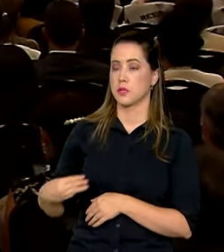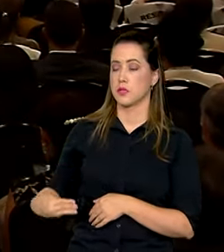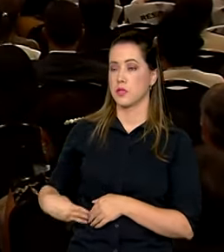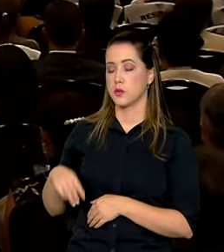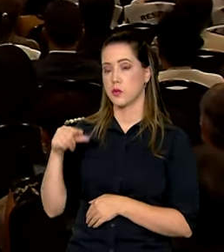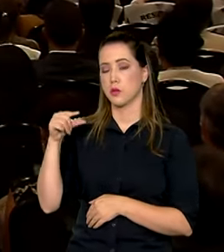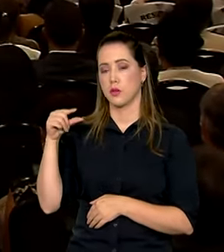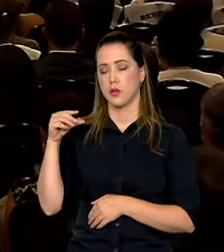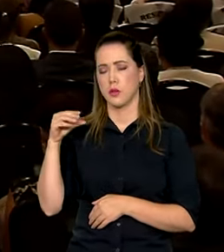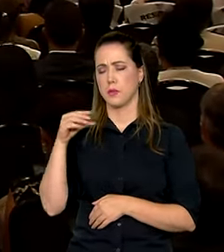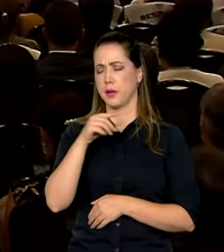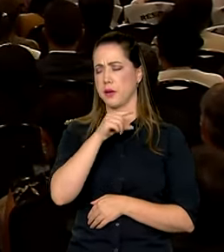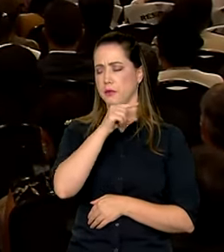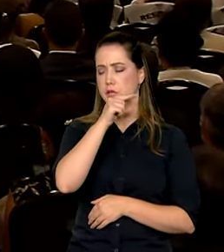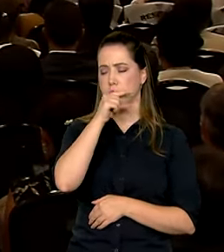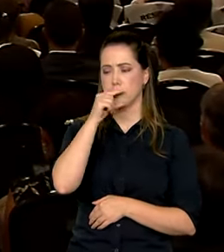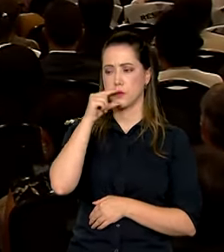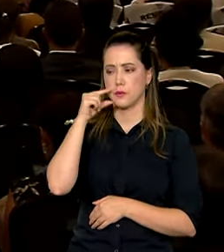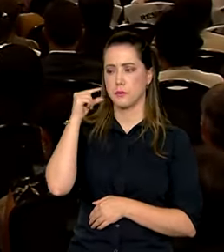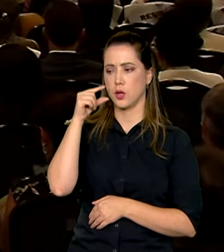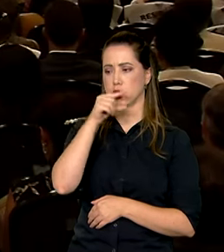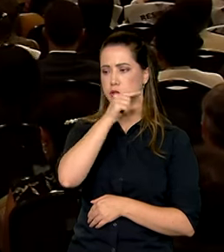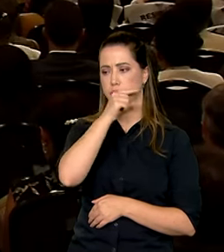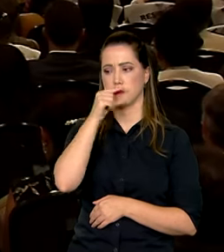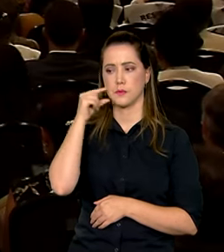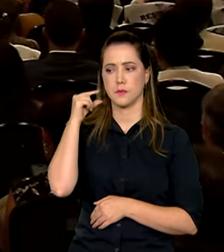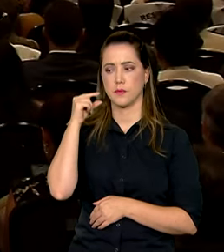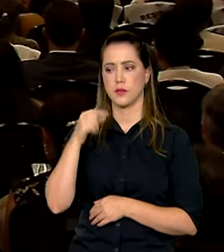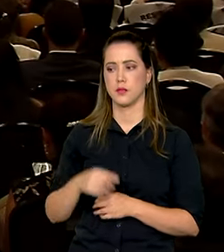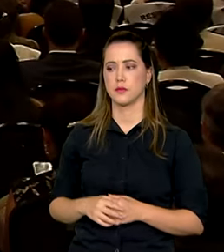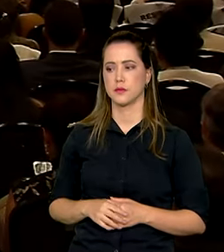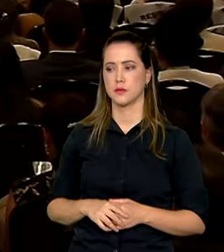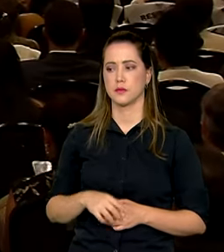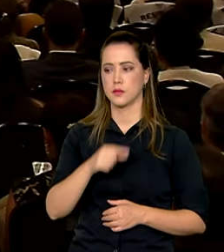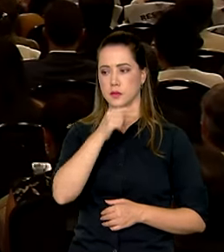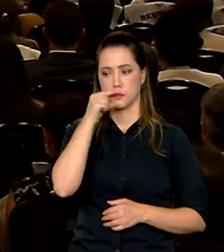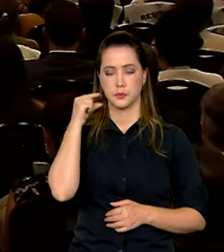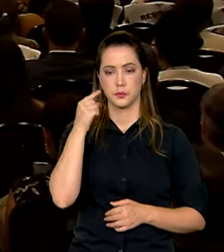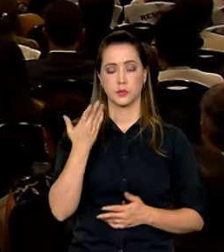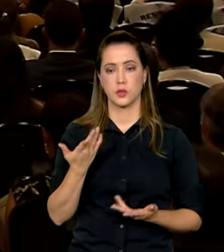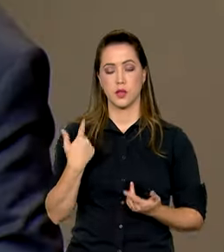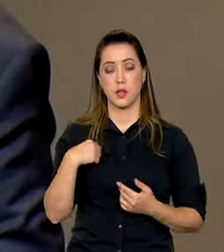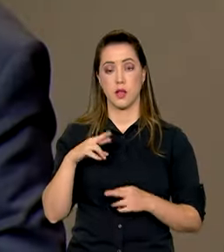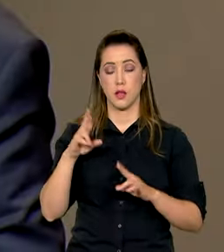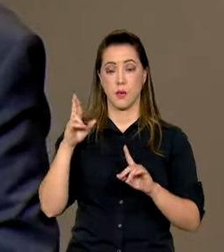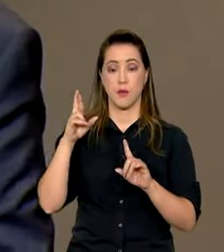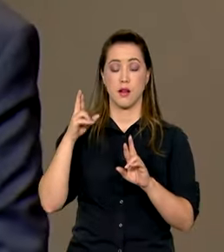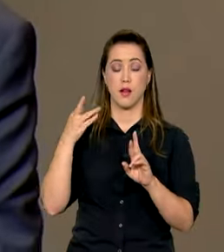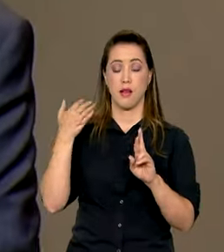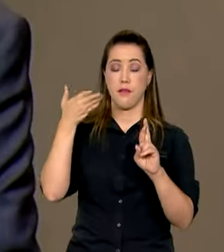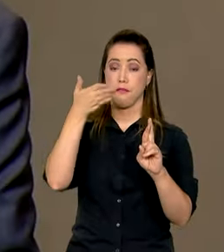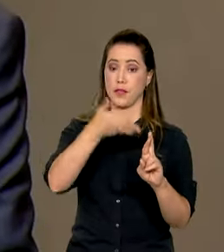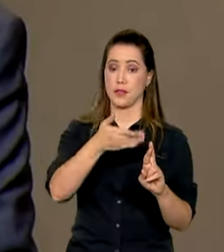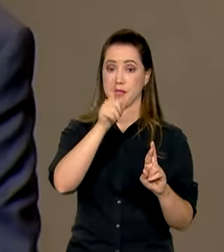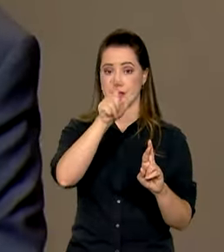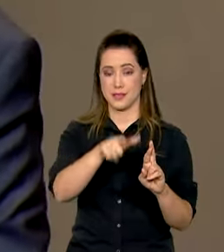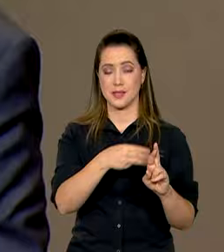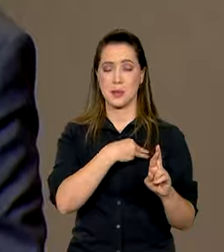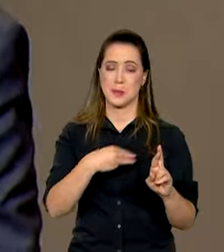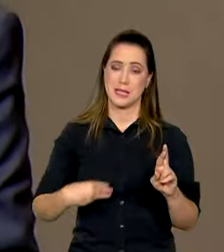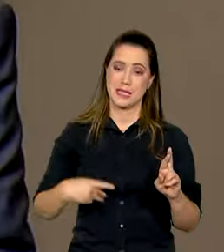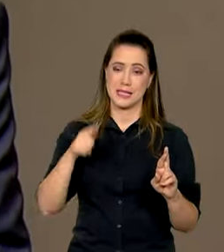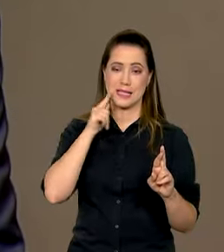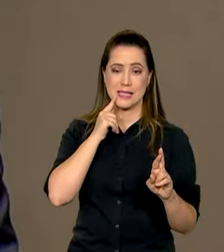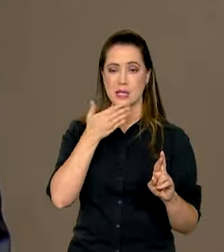Vinícius, eu só vou fazer aqui, ministro Vinícius, uma referência muito especial à nossa anfitriã, a ministra Anísia, a que eu